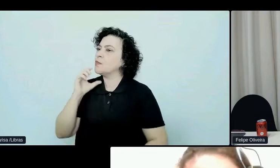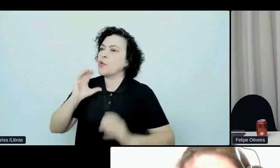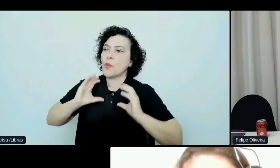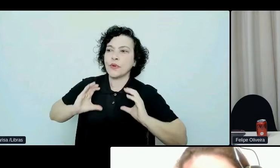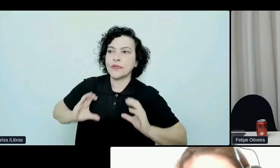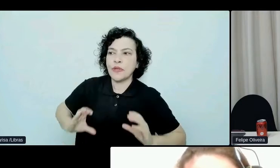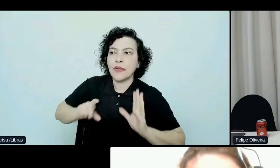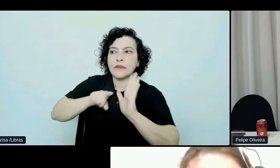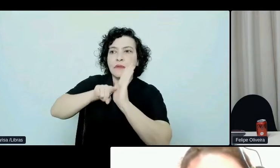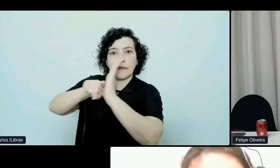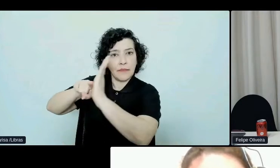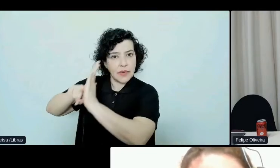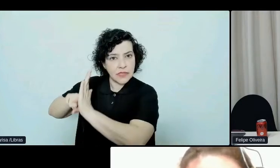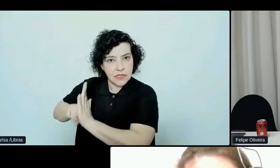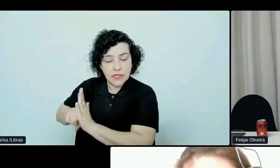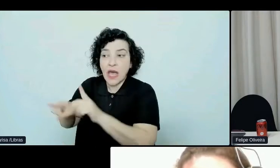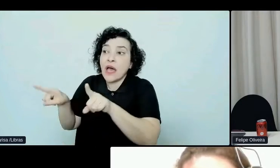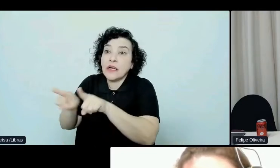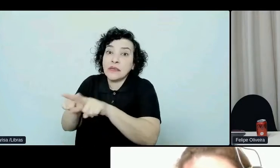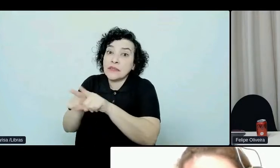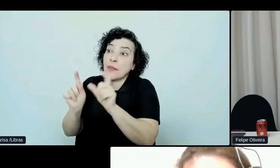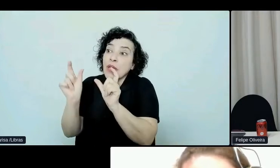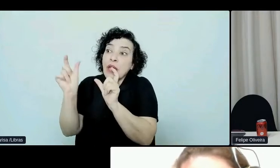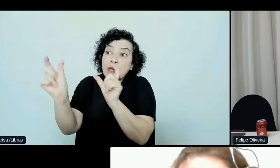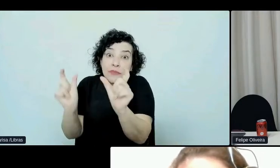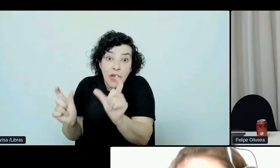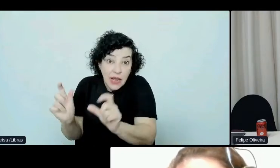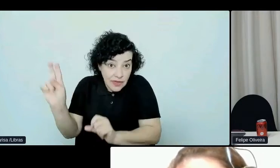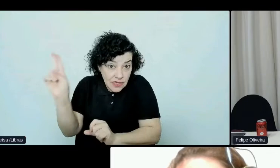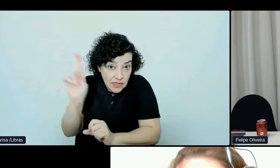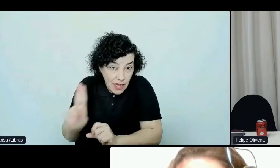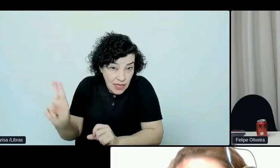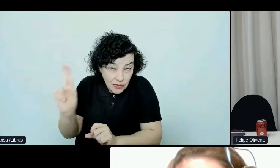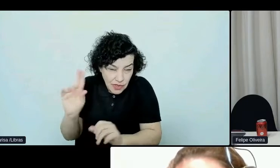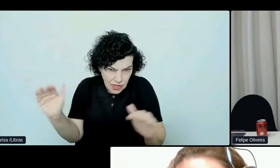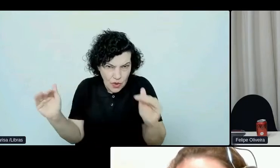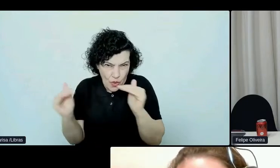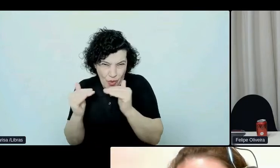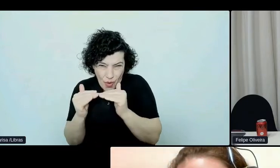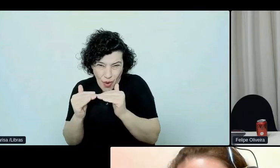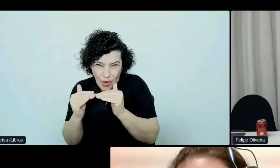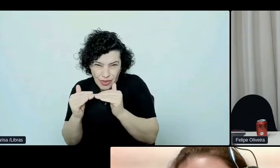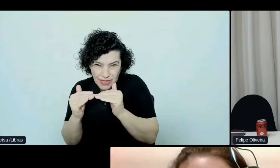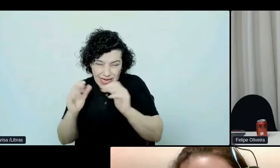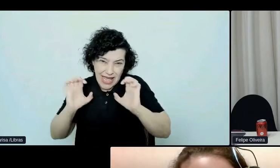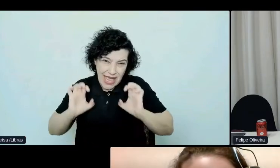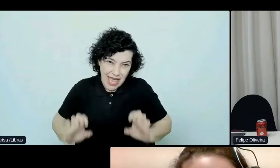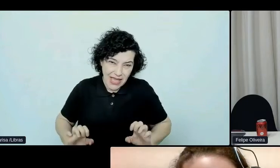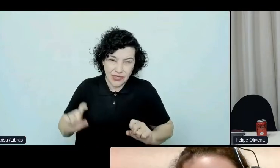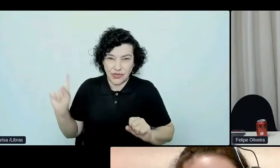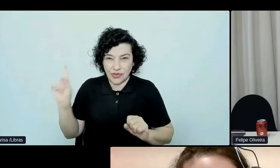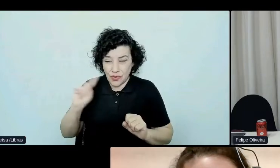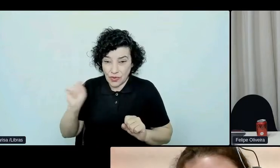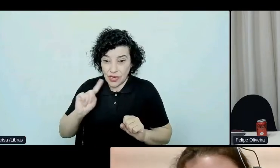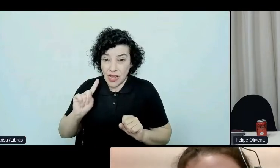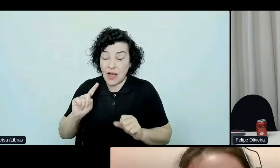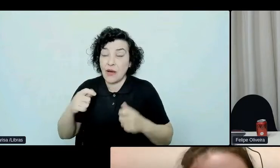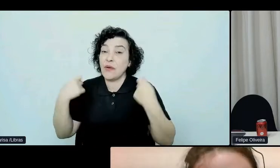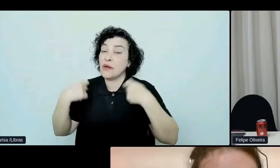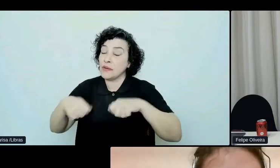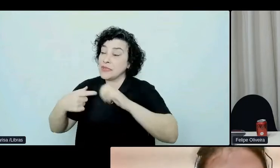treinamento, consultoria, através de um psicólogo, uma psicóloga, para treinar essas pessoas a